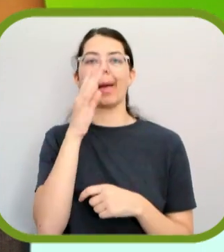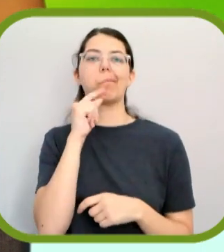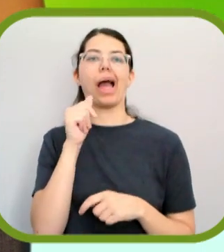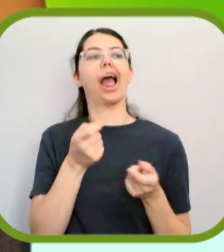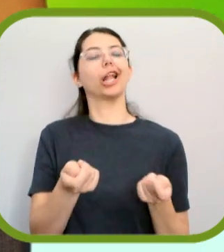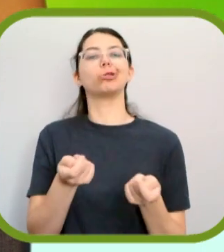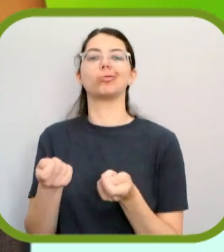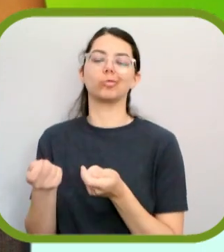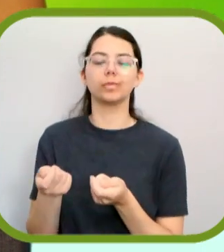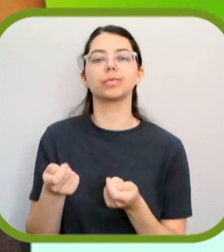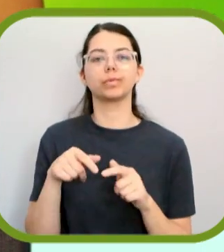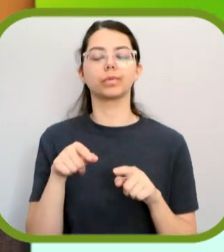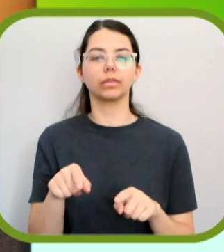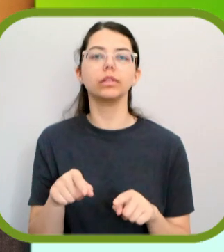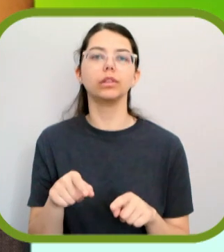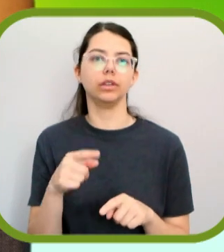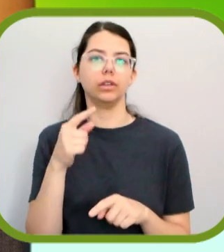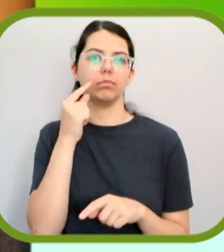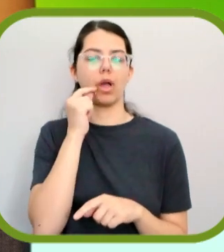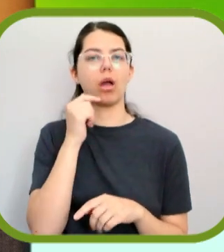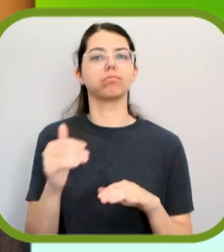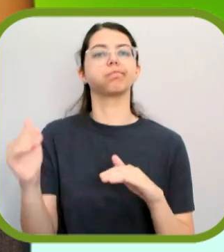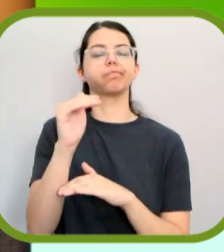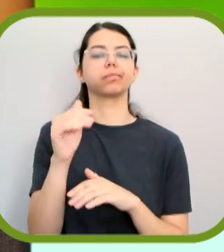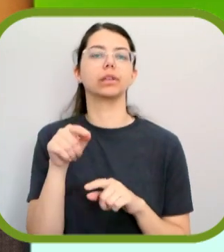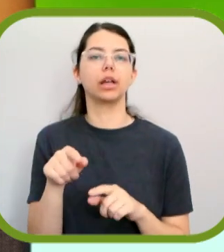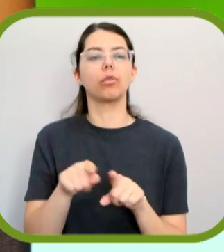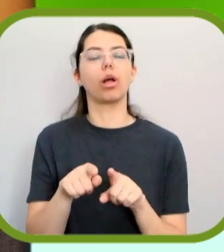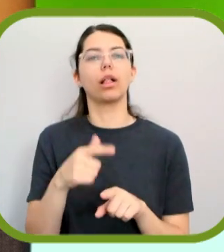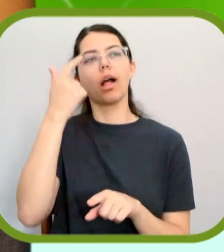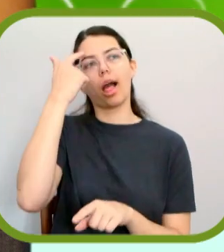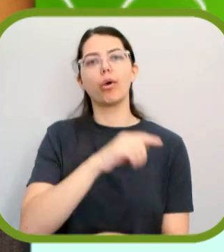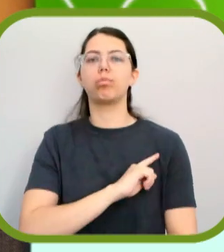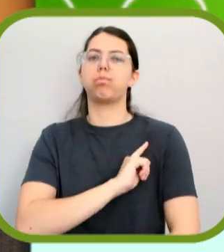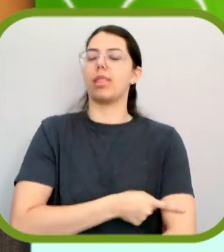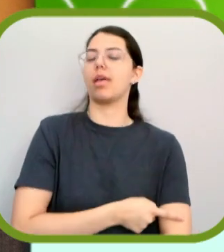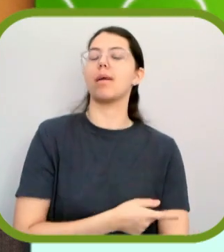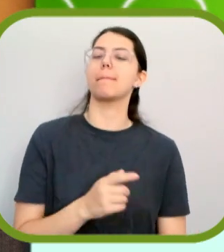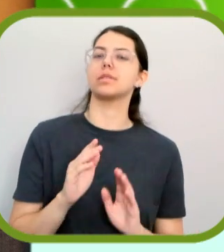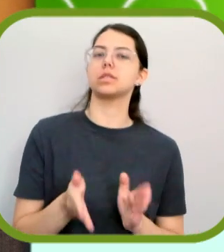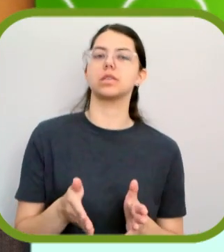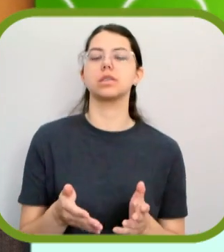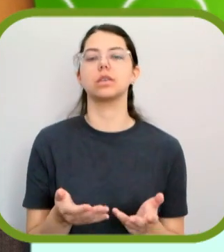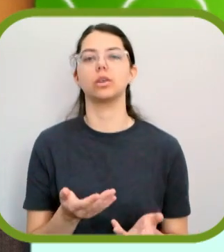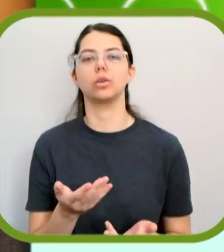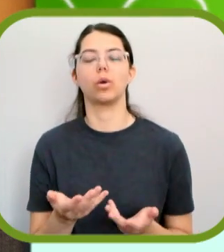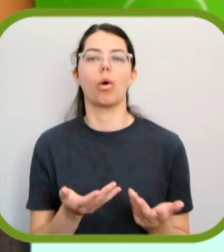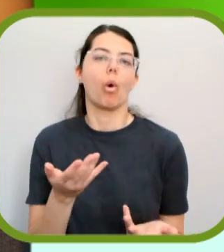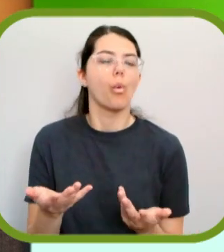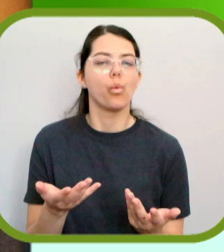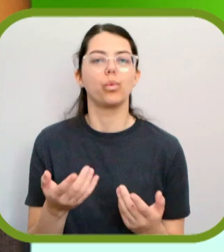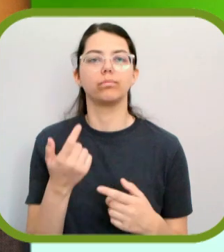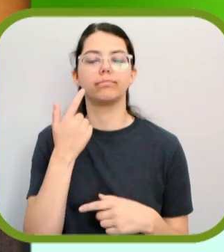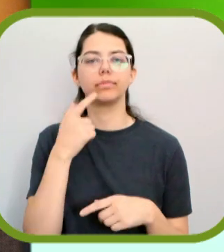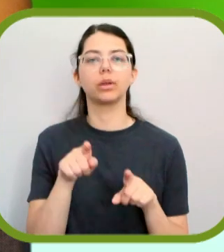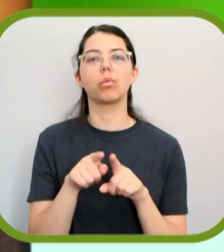pontos bastante machista, faz também com que eles tenham estes sentimentos de que têm que ter poder, que têm que até